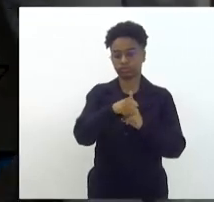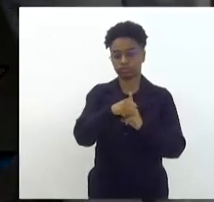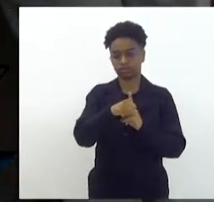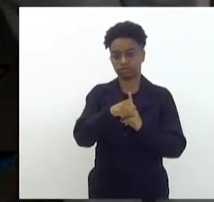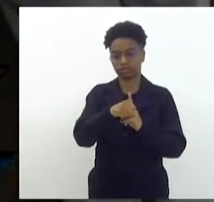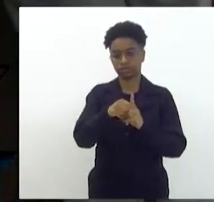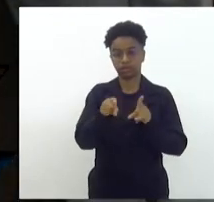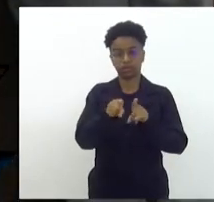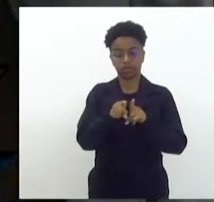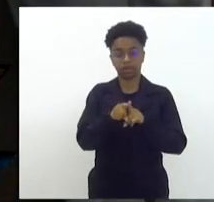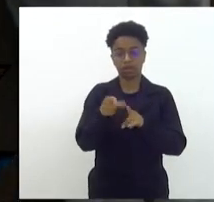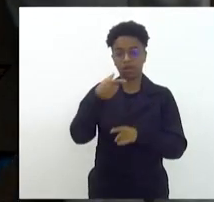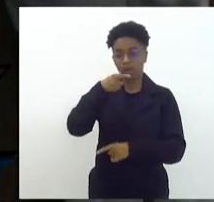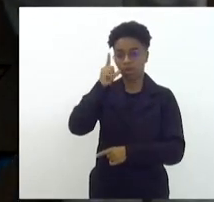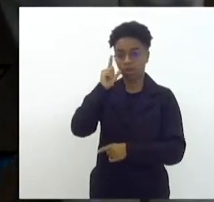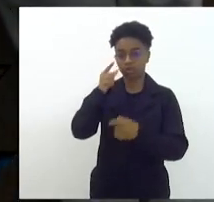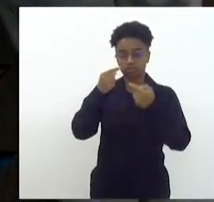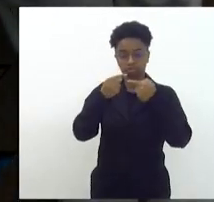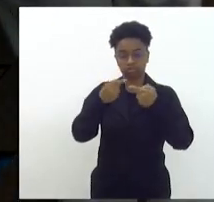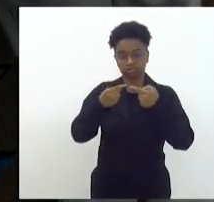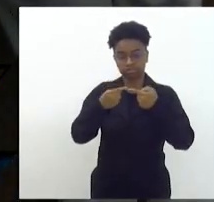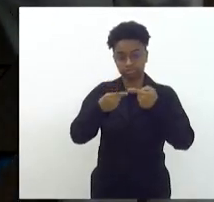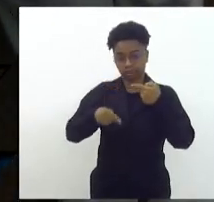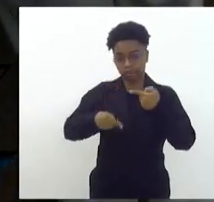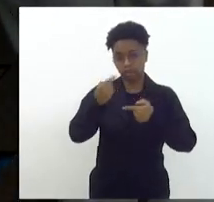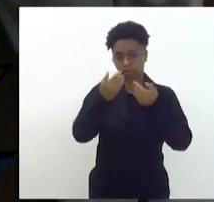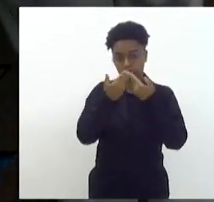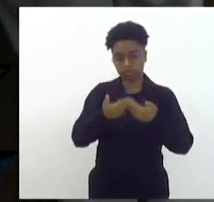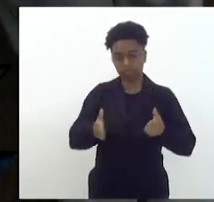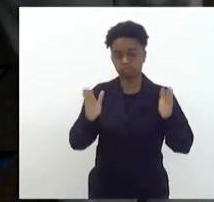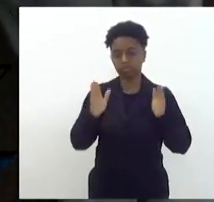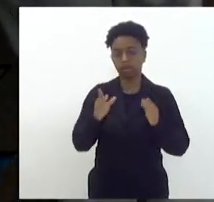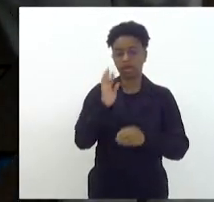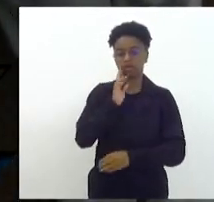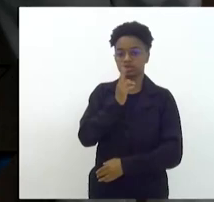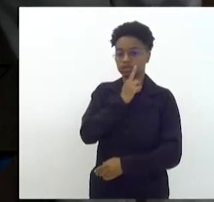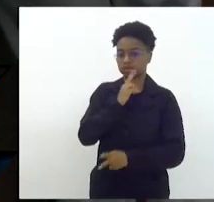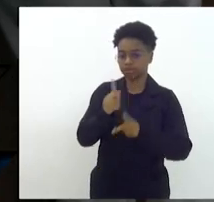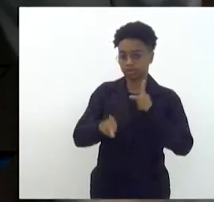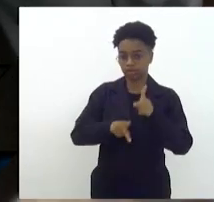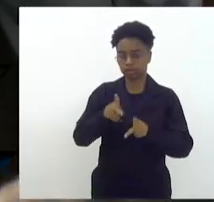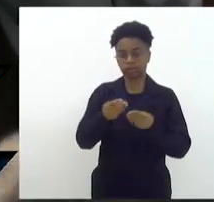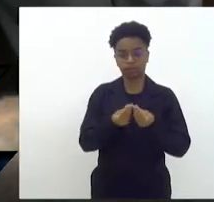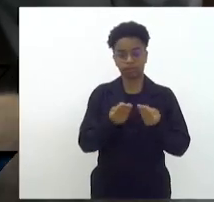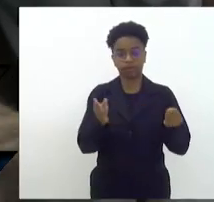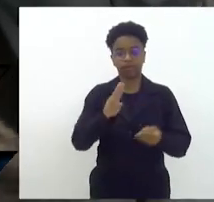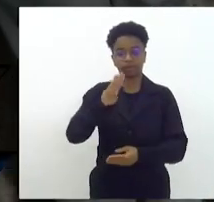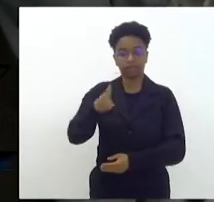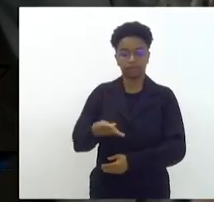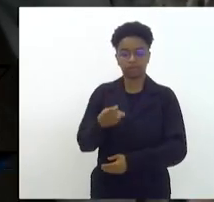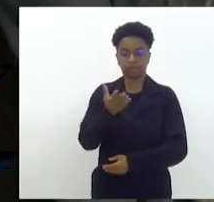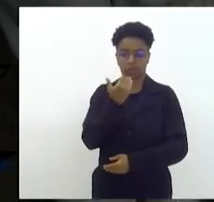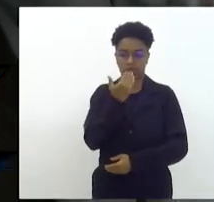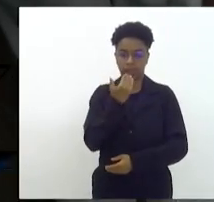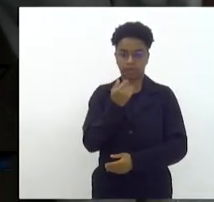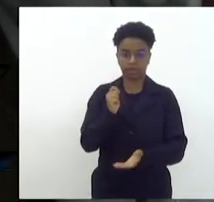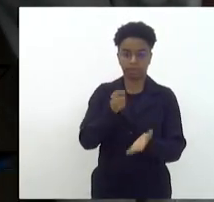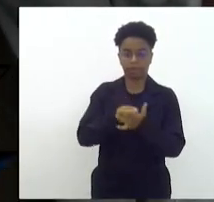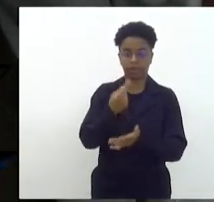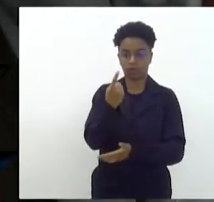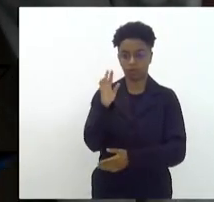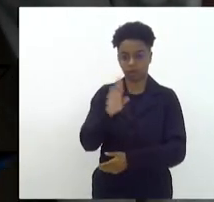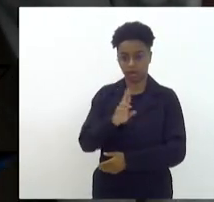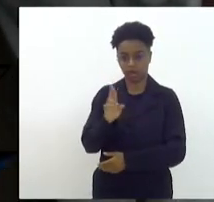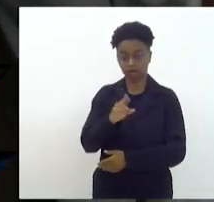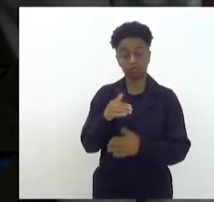inaugurando ontem o restaurante do povo que vai servir 3 mil refeições a r$ 1 E ela